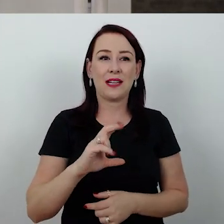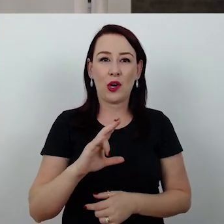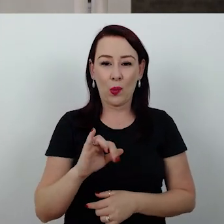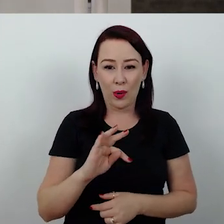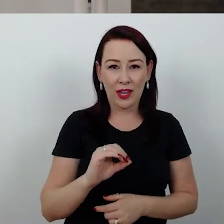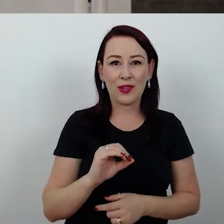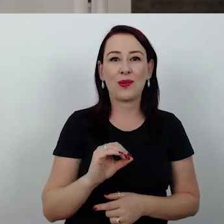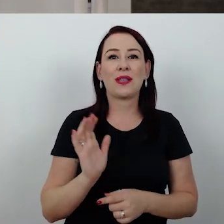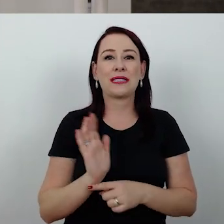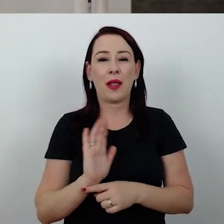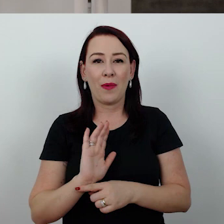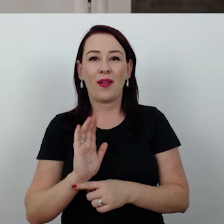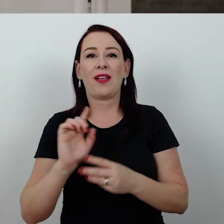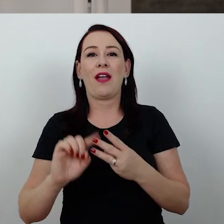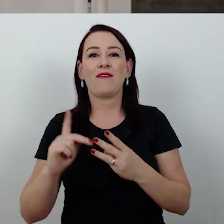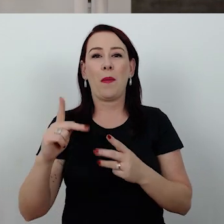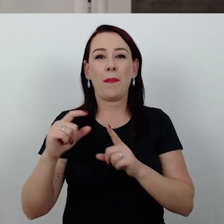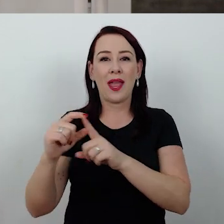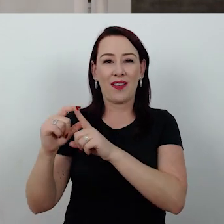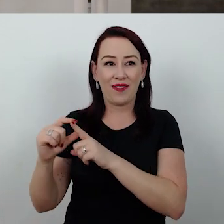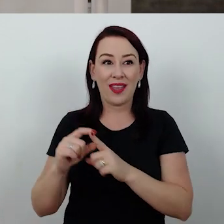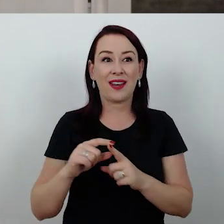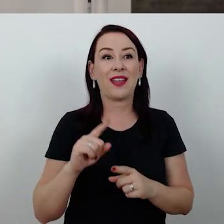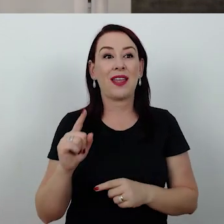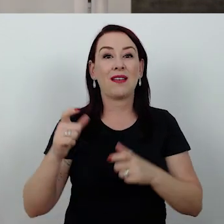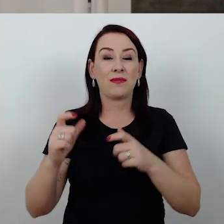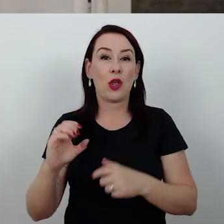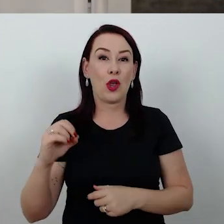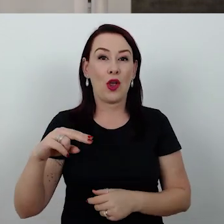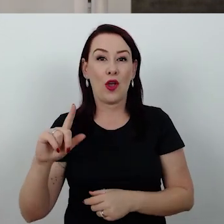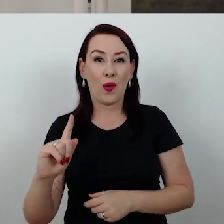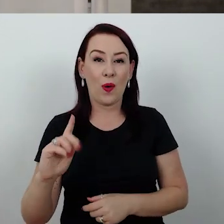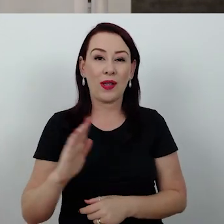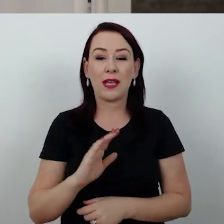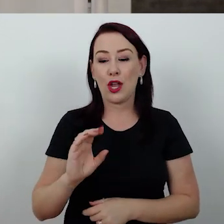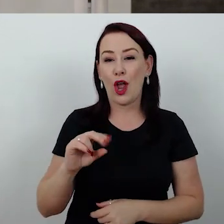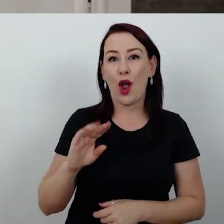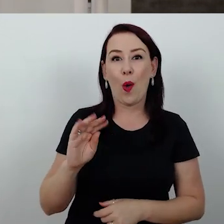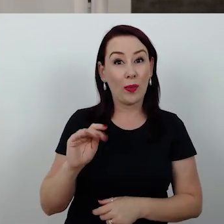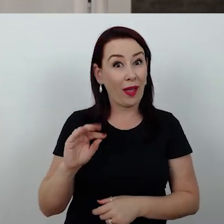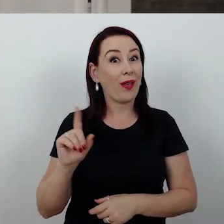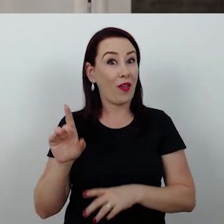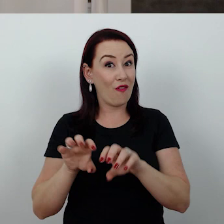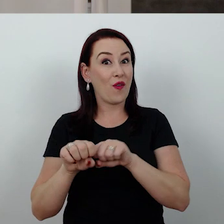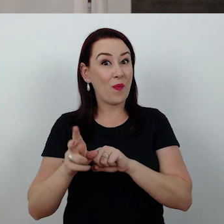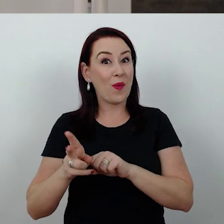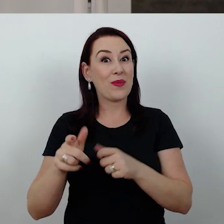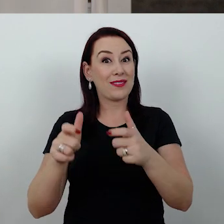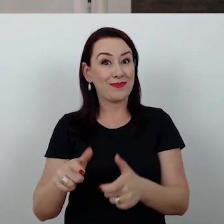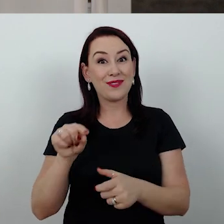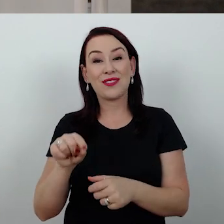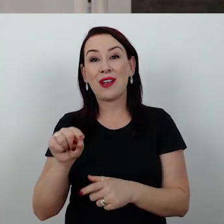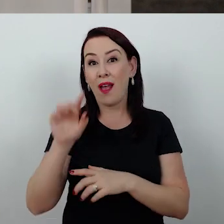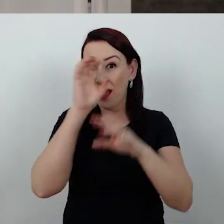Circuito Cinematográfico de Periferia da ONG Contato, um lugar onde também me formei muito, aí, podendo trabalhar com vocês aí alguns anos